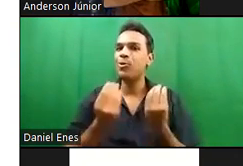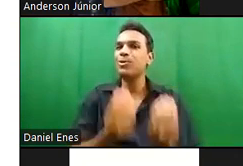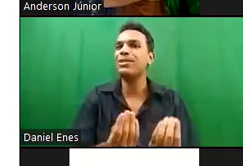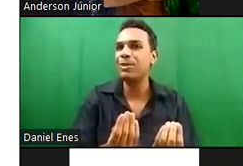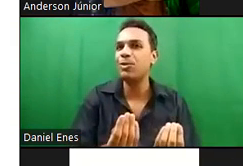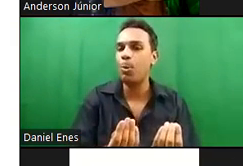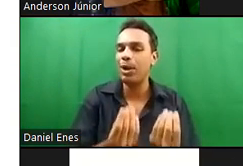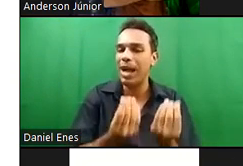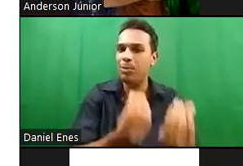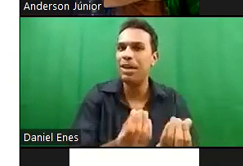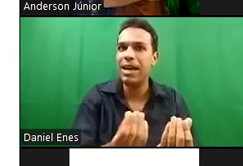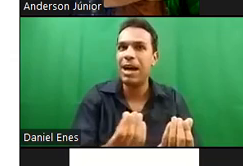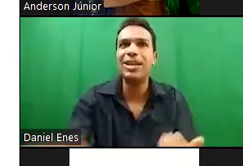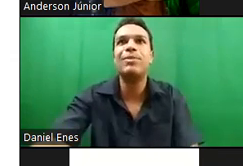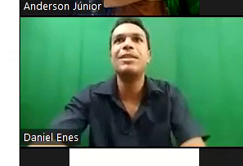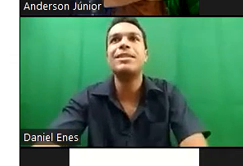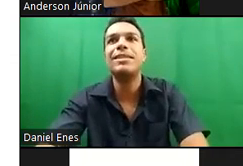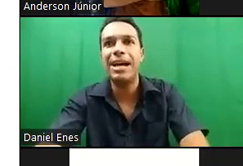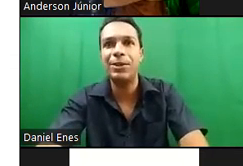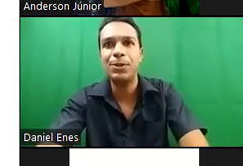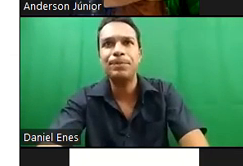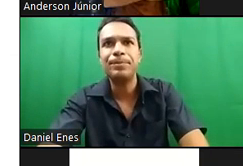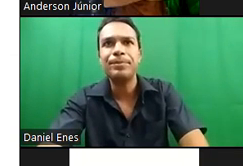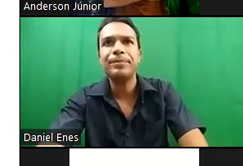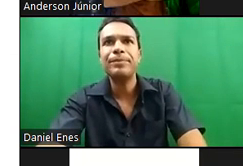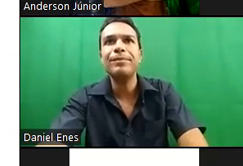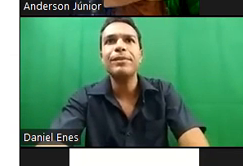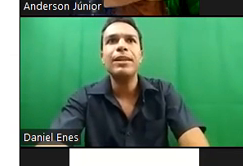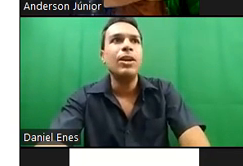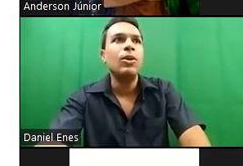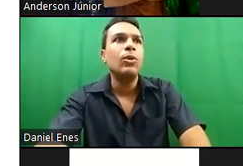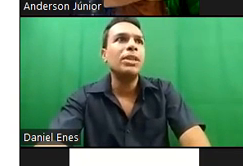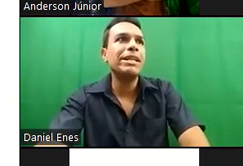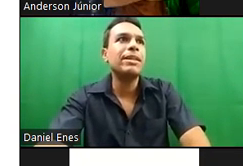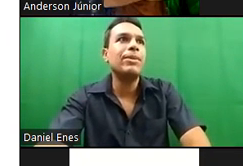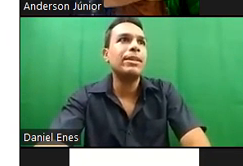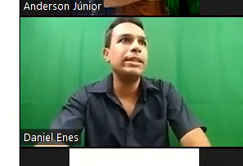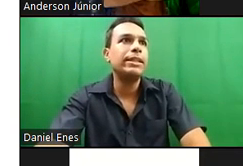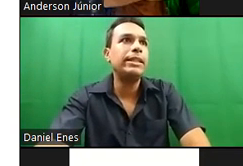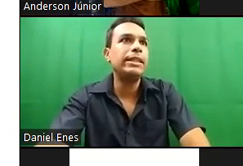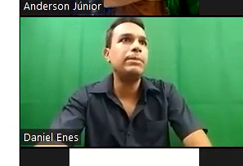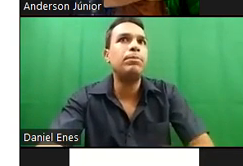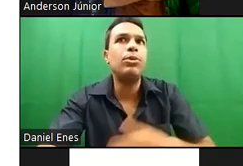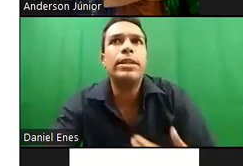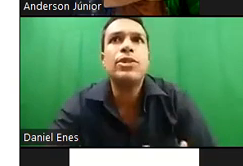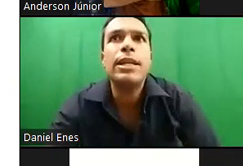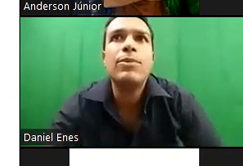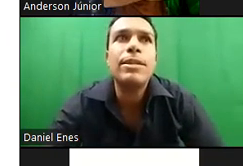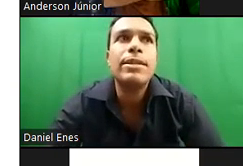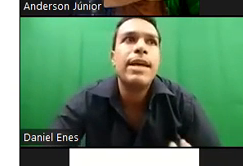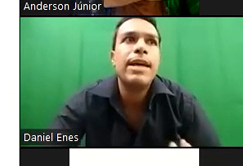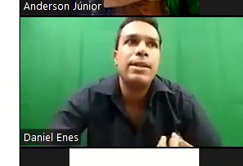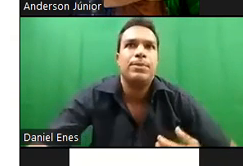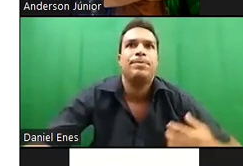é que eu consigo incorporar numeral na língua de sinais? Outra questão aqui que é importante na língua